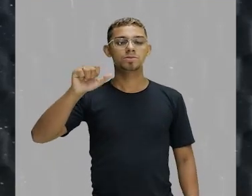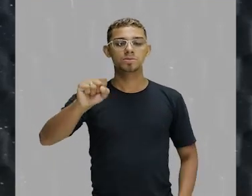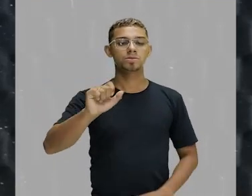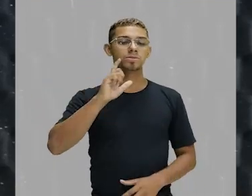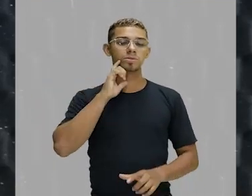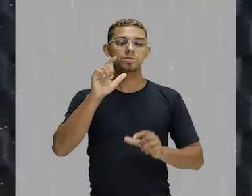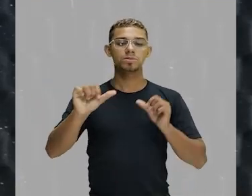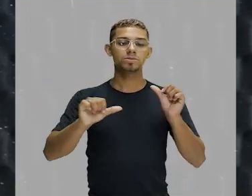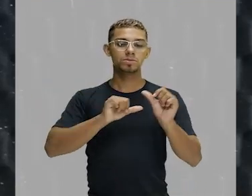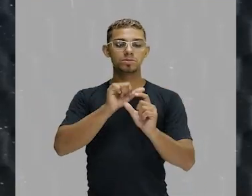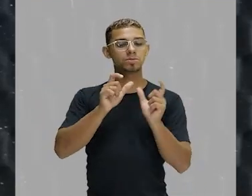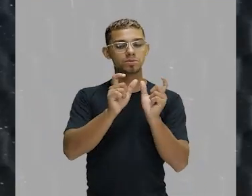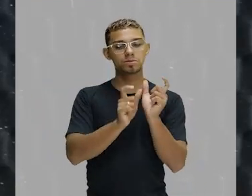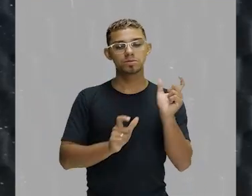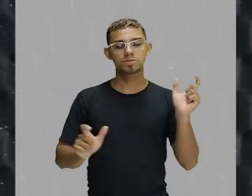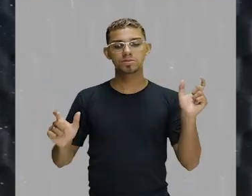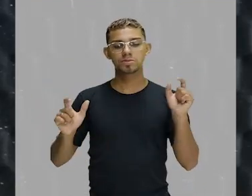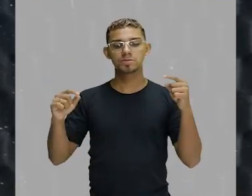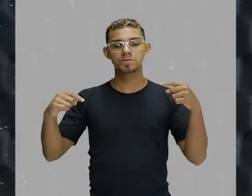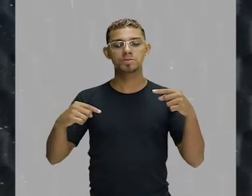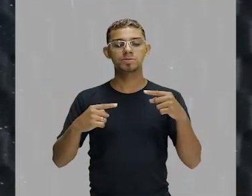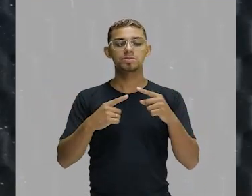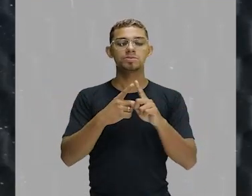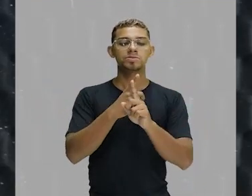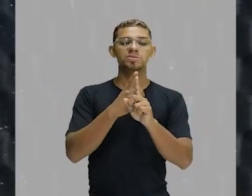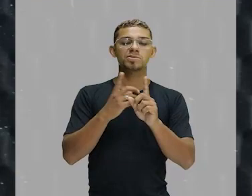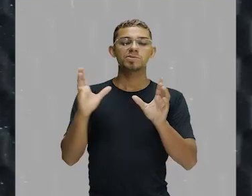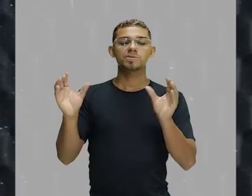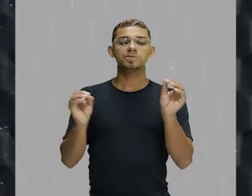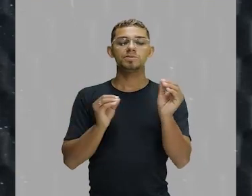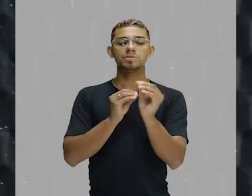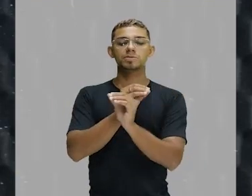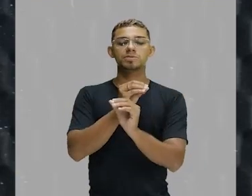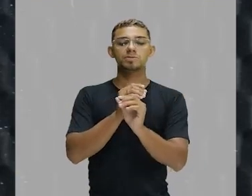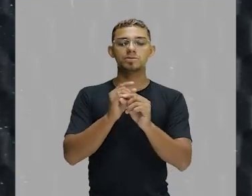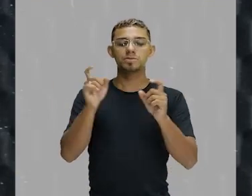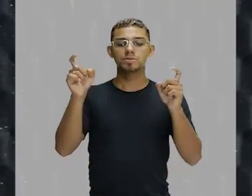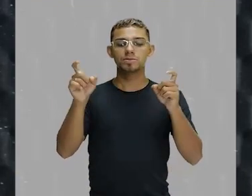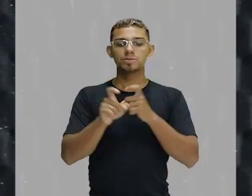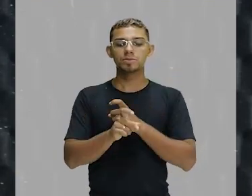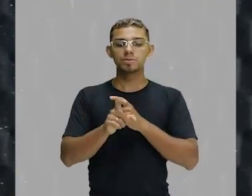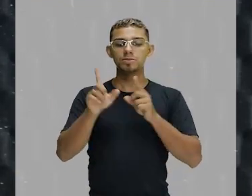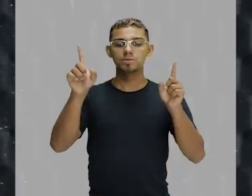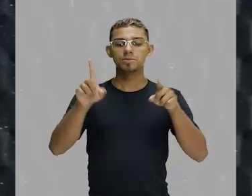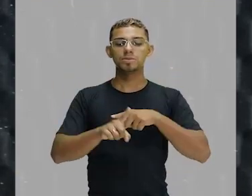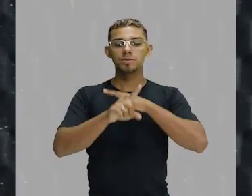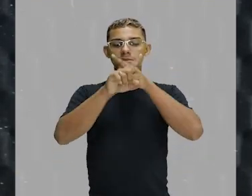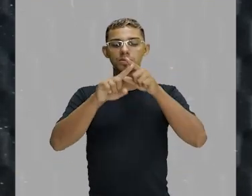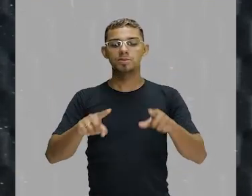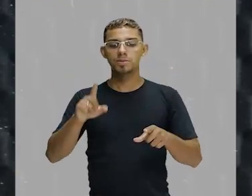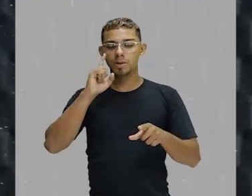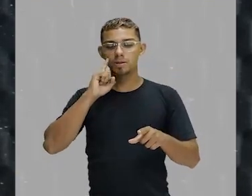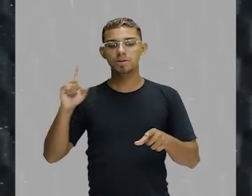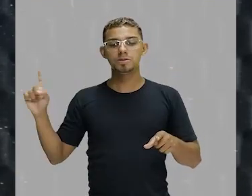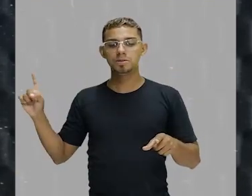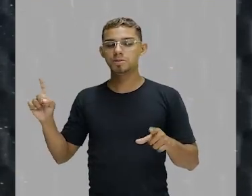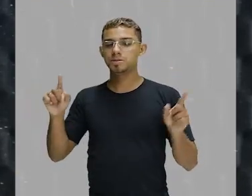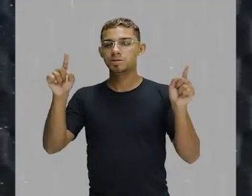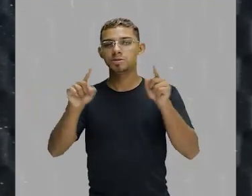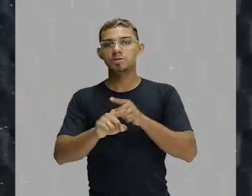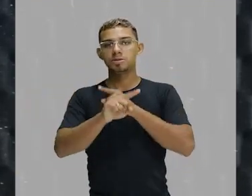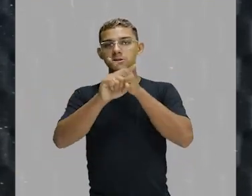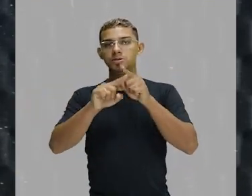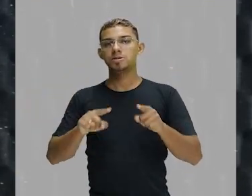de pedaços entre si. No ponto de troca de pedaços, vai ficar um formato de um X, que é justamente o que vocês podem ver nessa figura